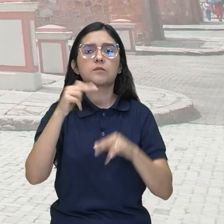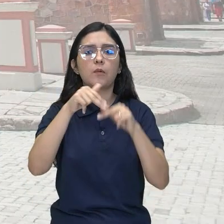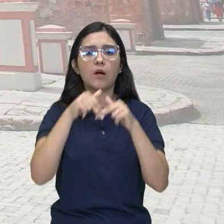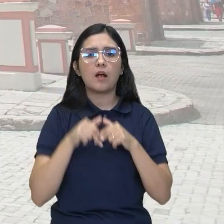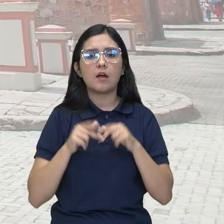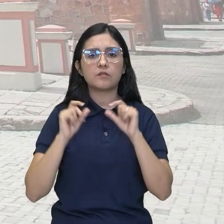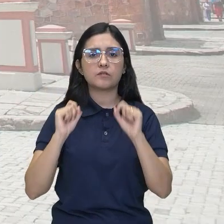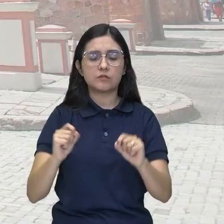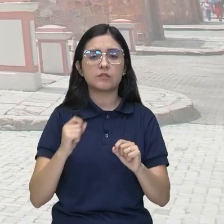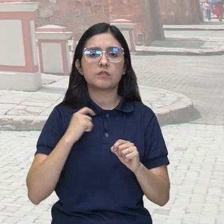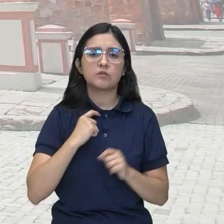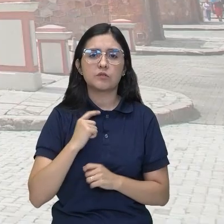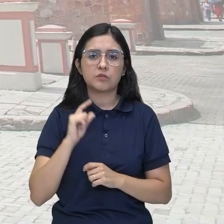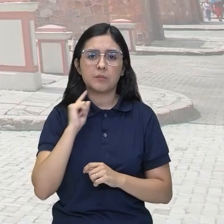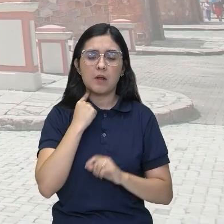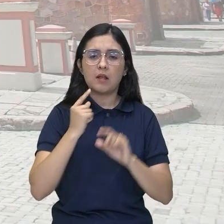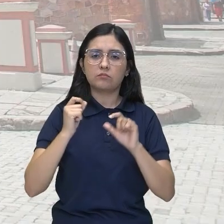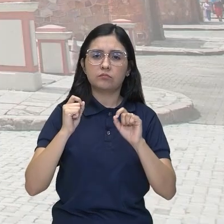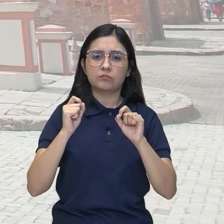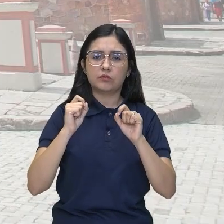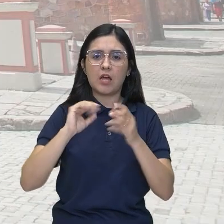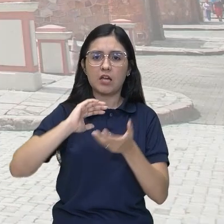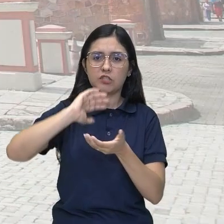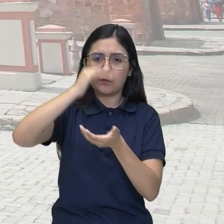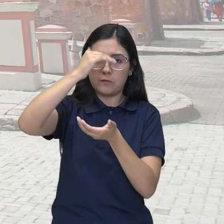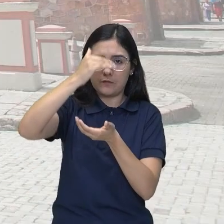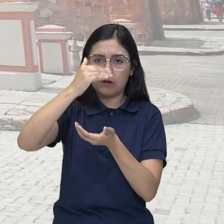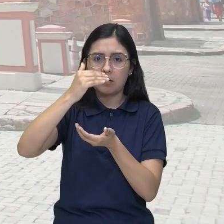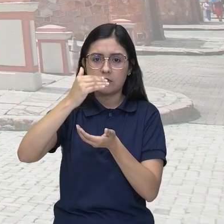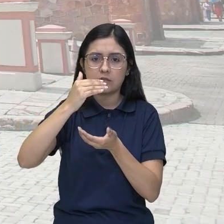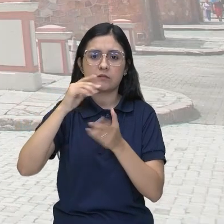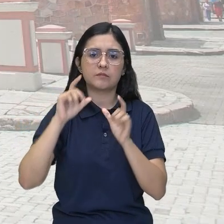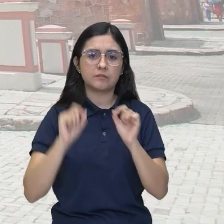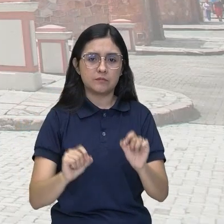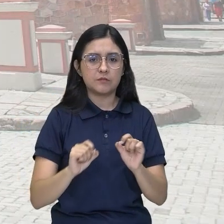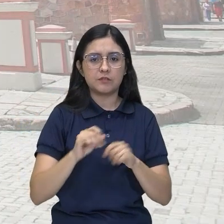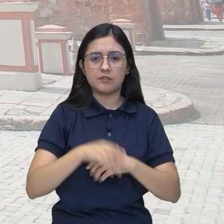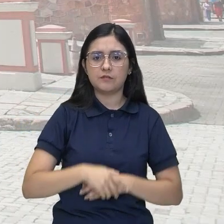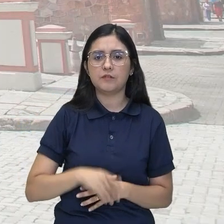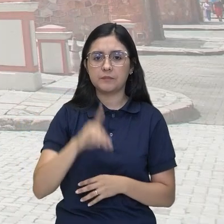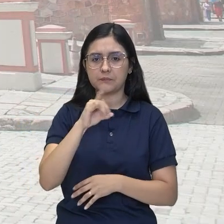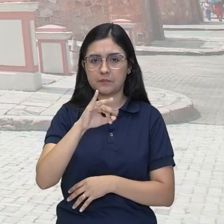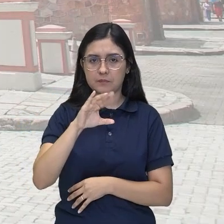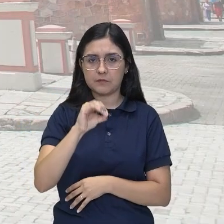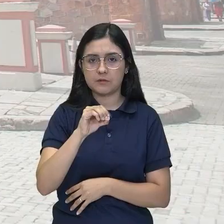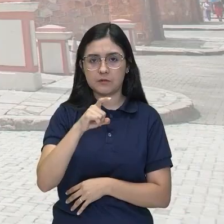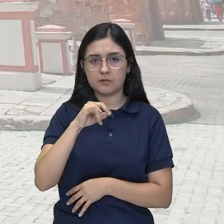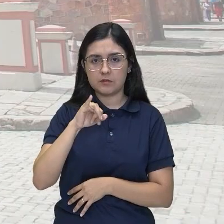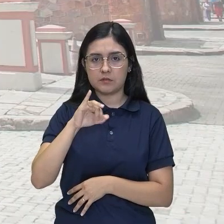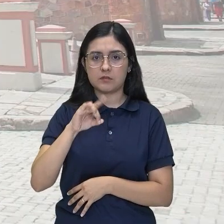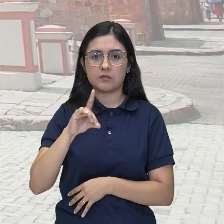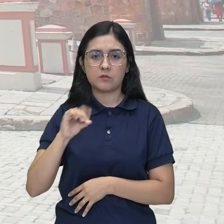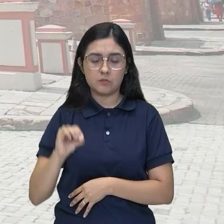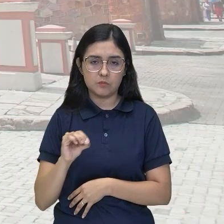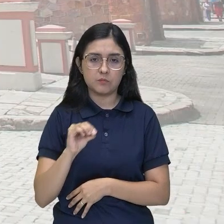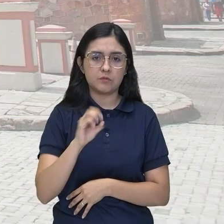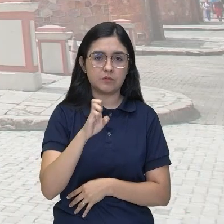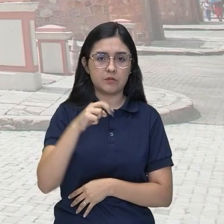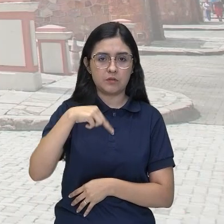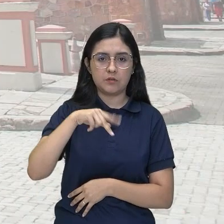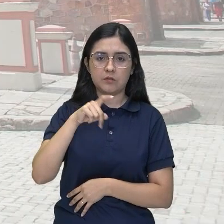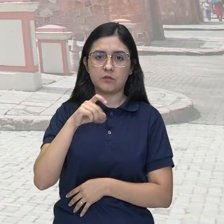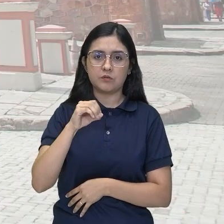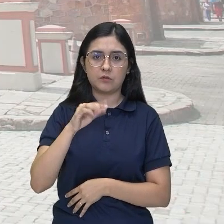reação de poluentes atmosféricos, como dióxido de enxofre e óxido de nitrogênio,